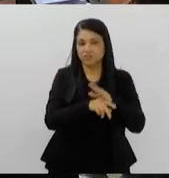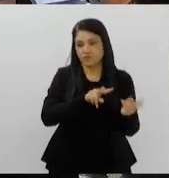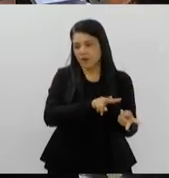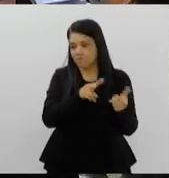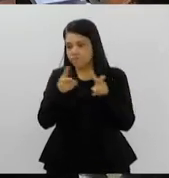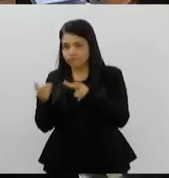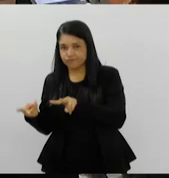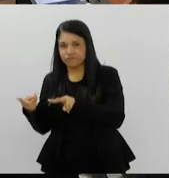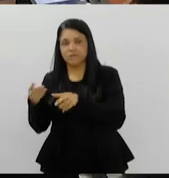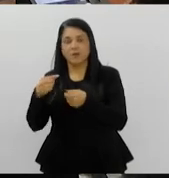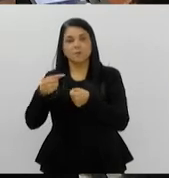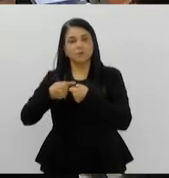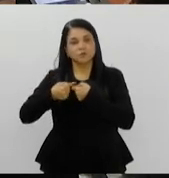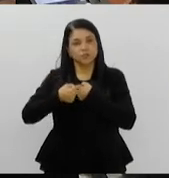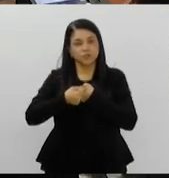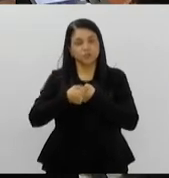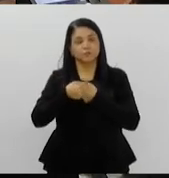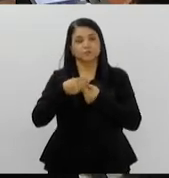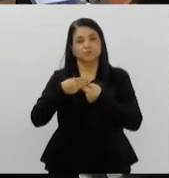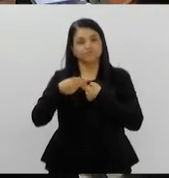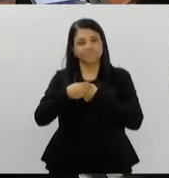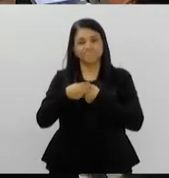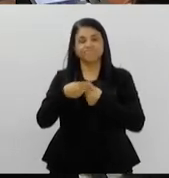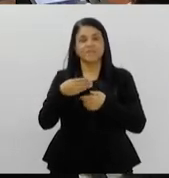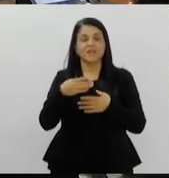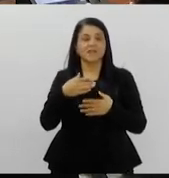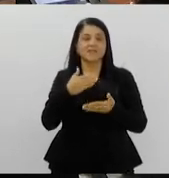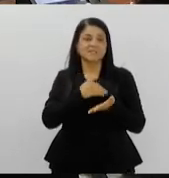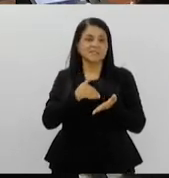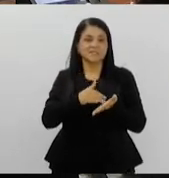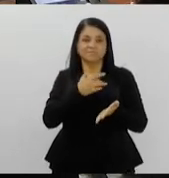algum município, a Secretaria de Saúde não libera.